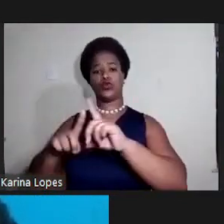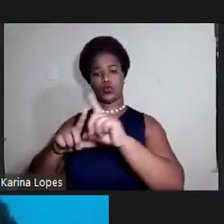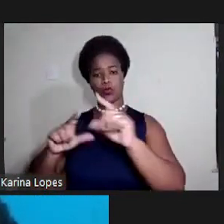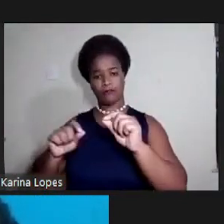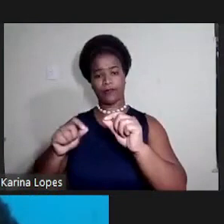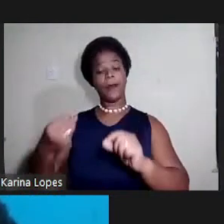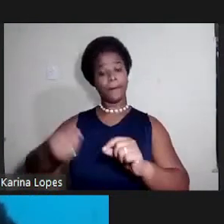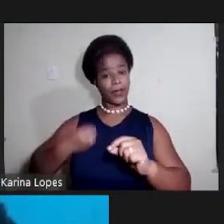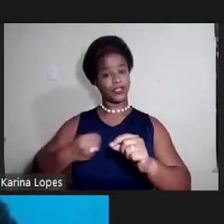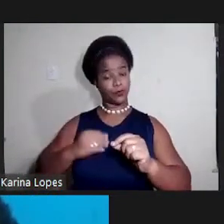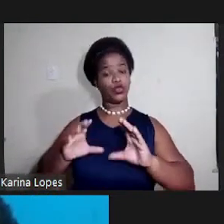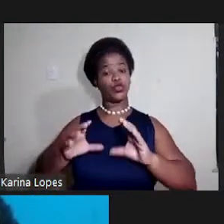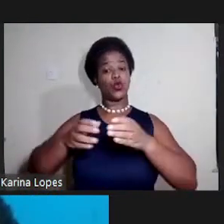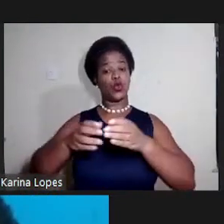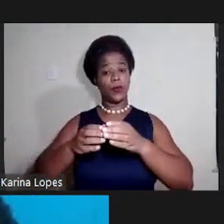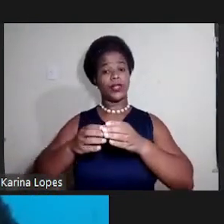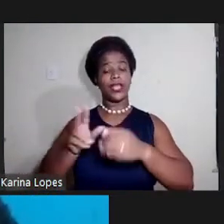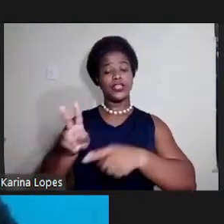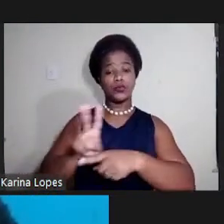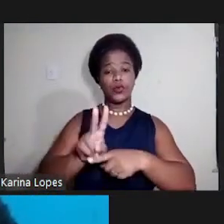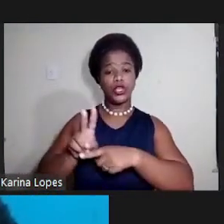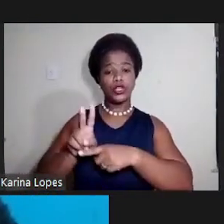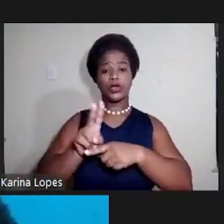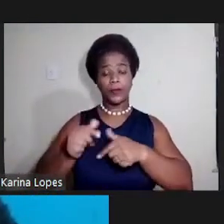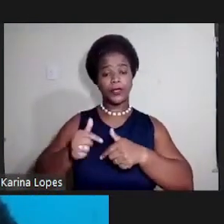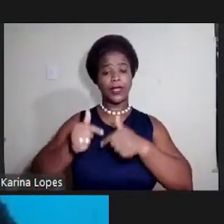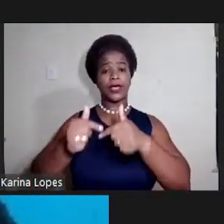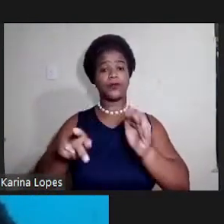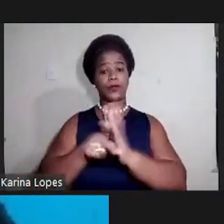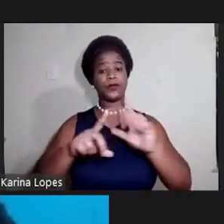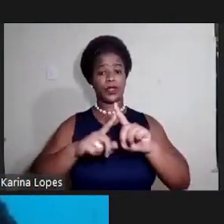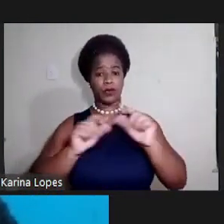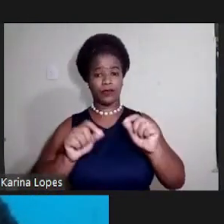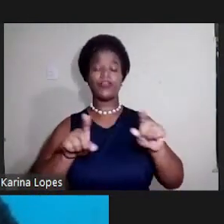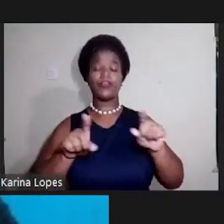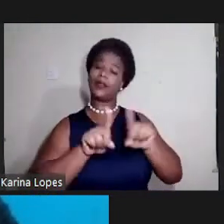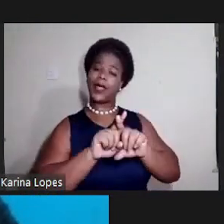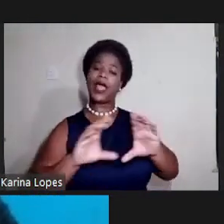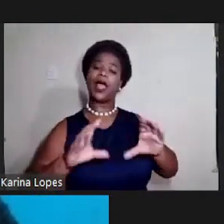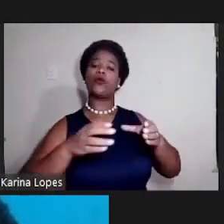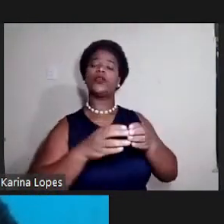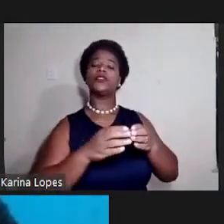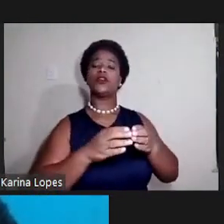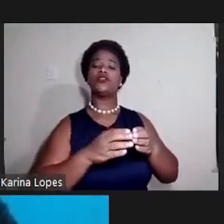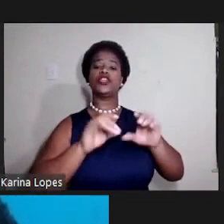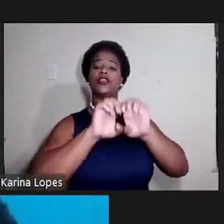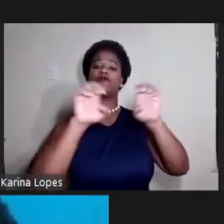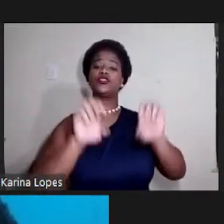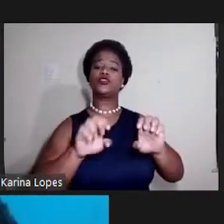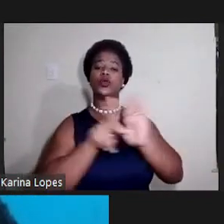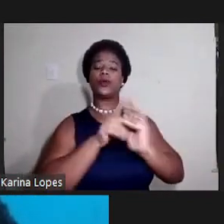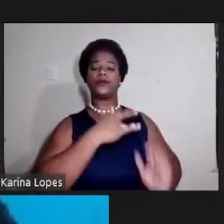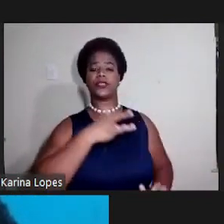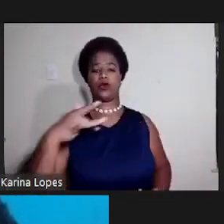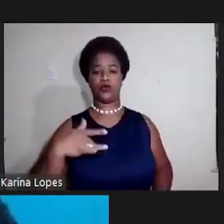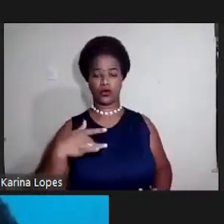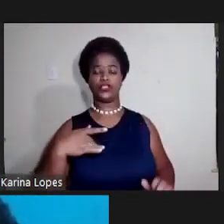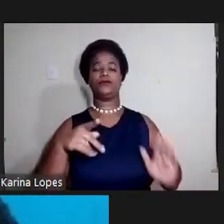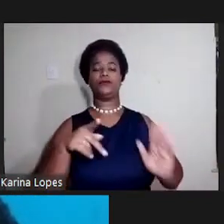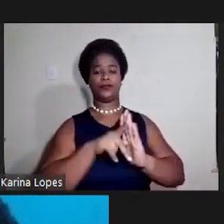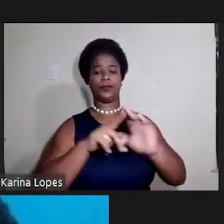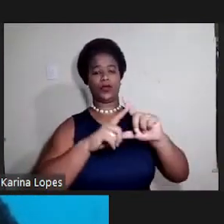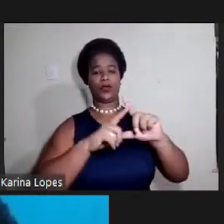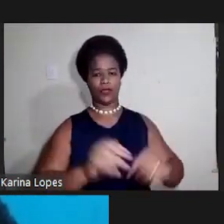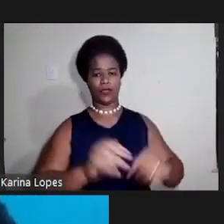Monitoramento e Conduta da UFJF e a Comissão de Infraestrutura e Saúde, a CIS, da UFJF. O João 23 integra